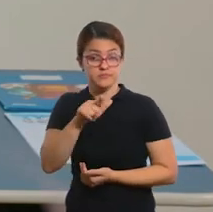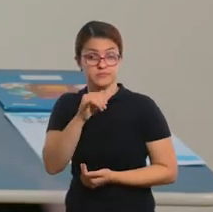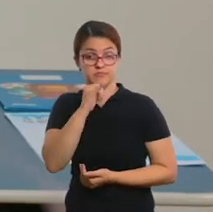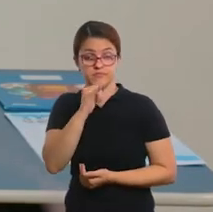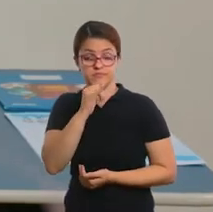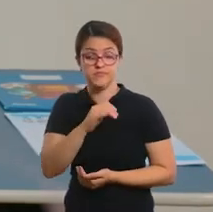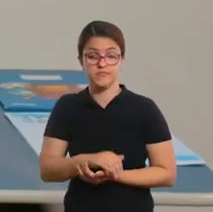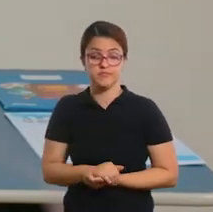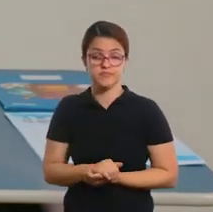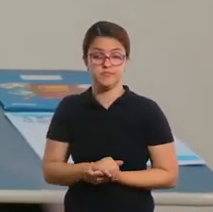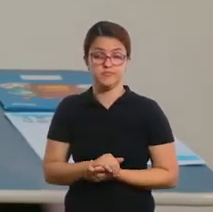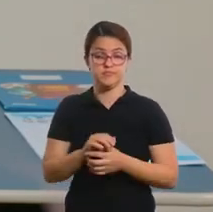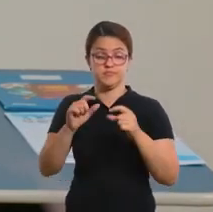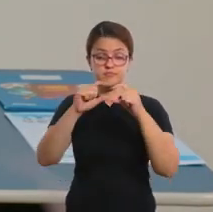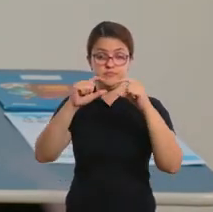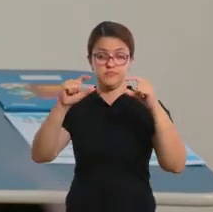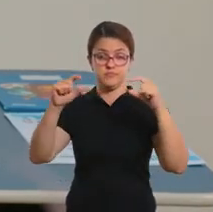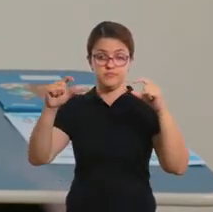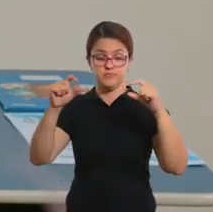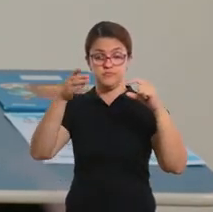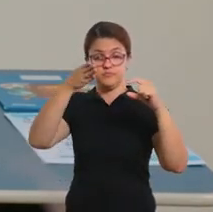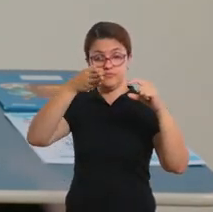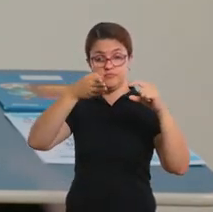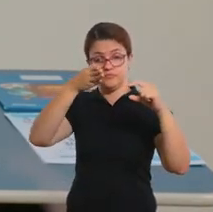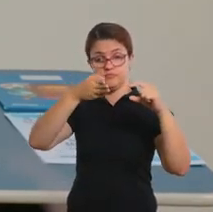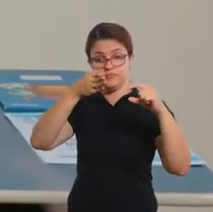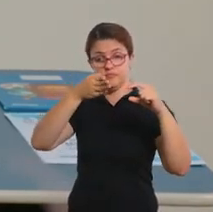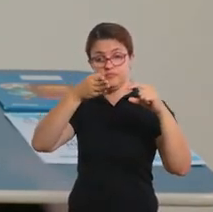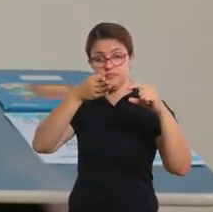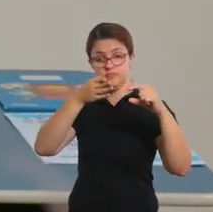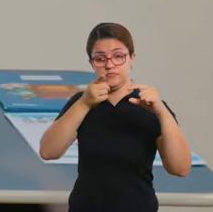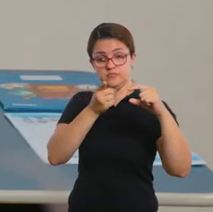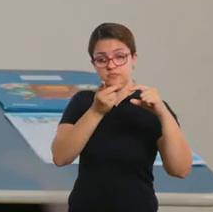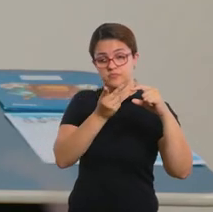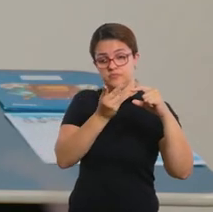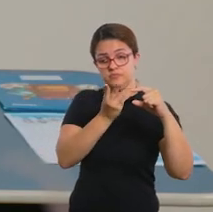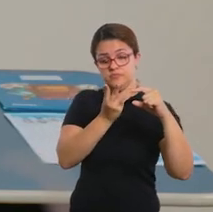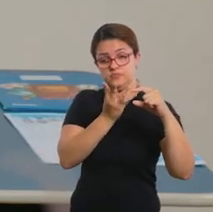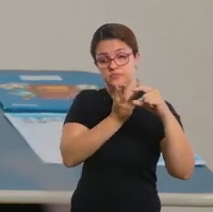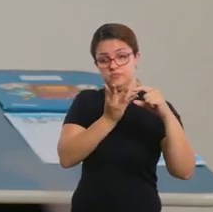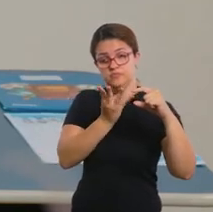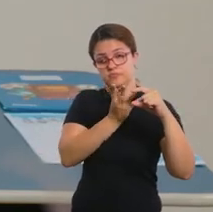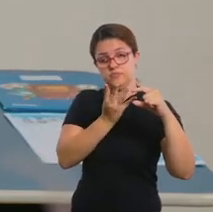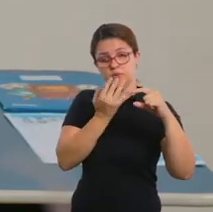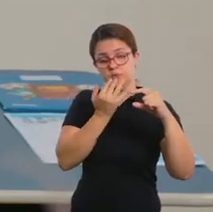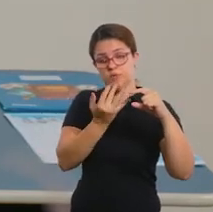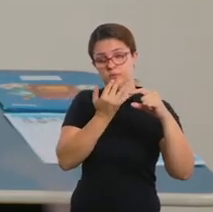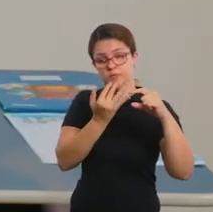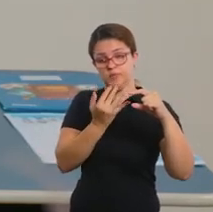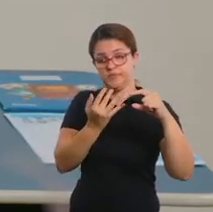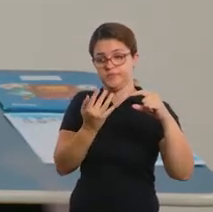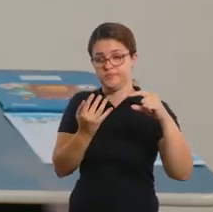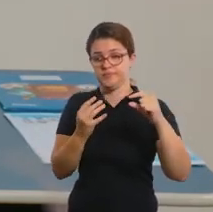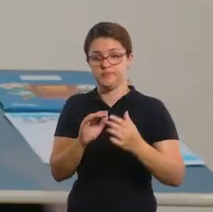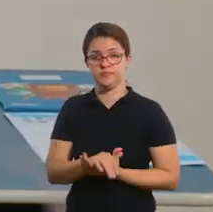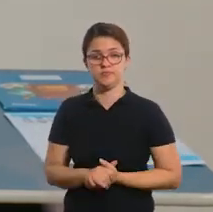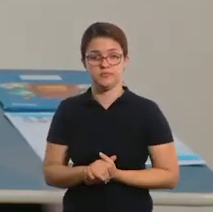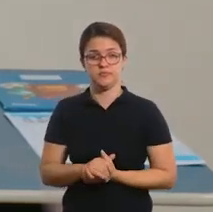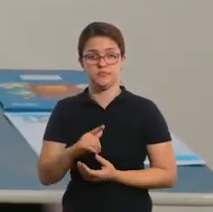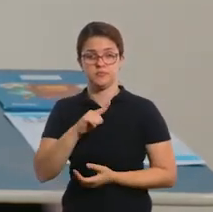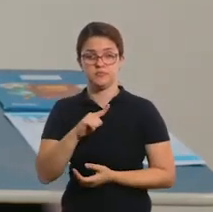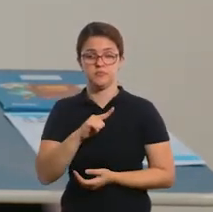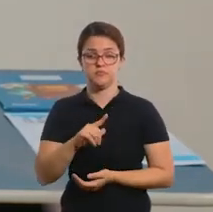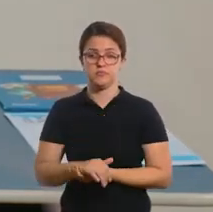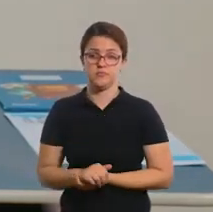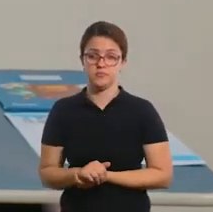outra barra, onde eu dividi em 8 partes iguais e considerei 4 partes. Então, eu